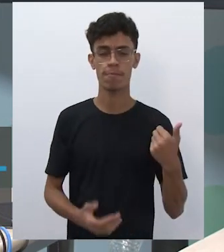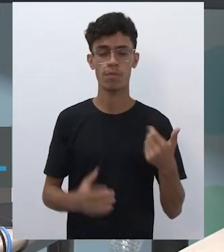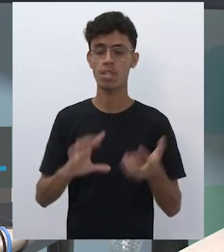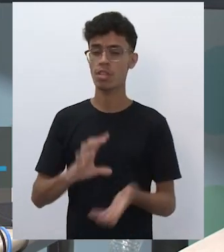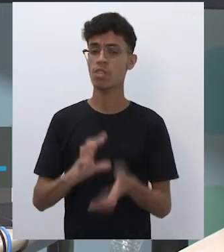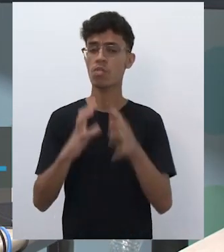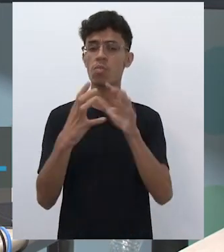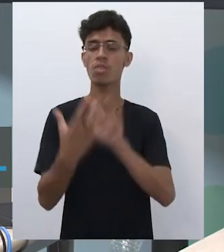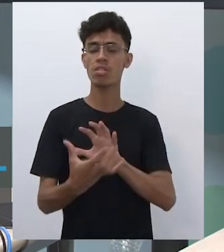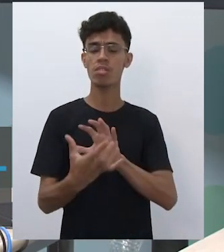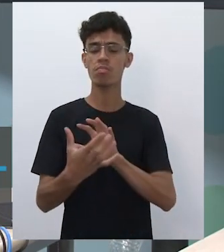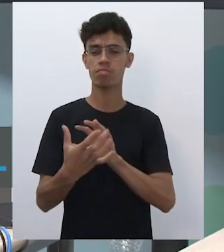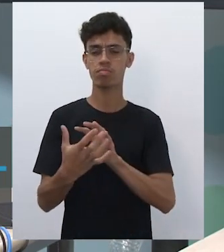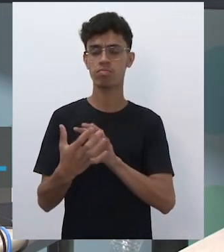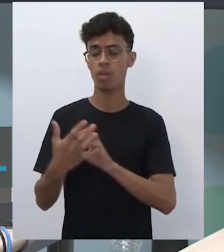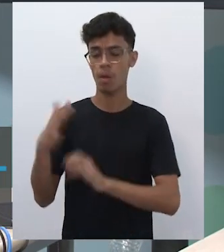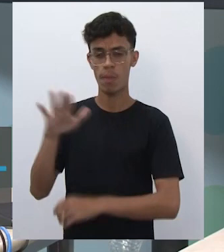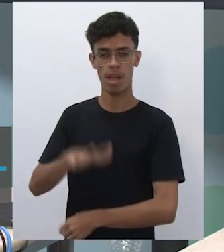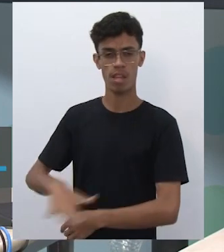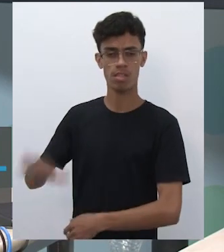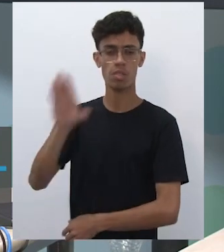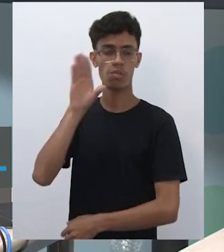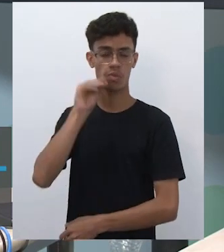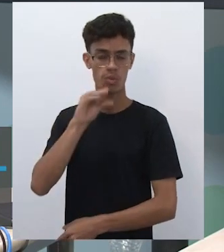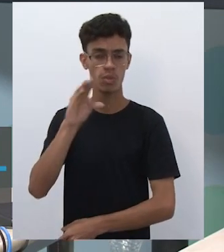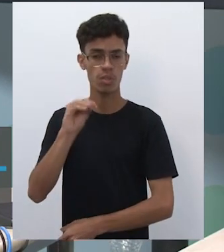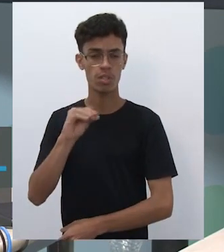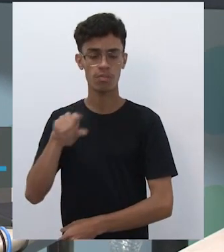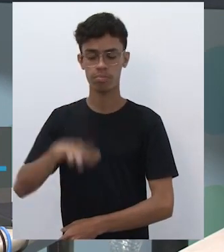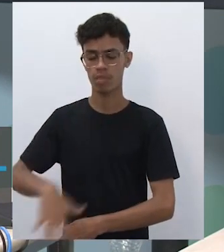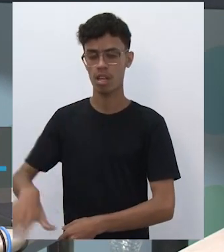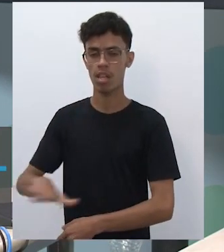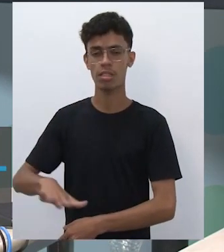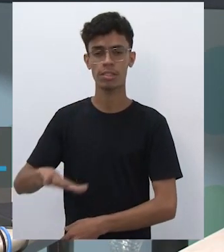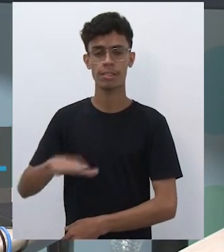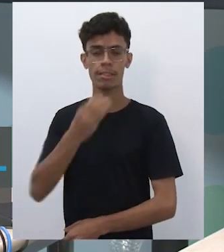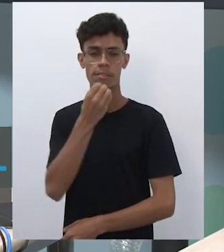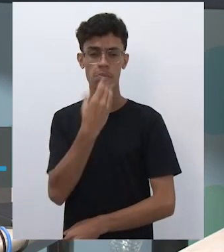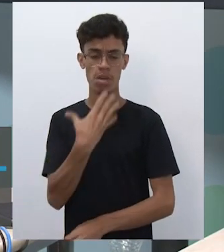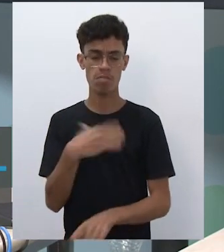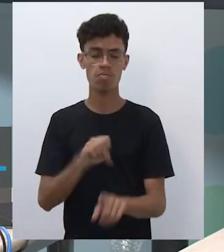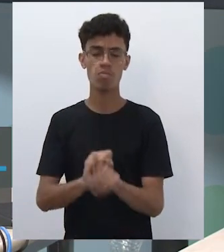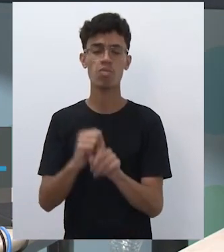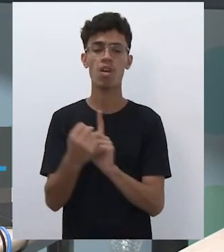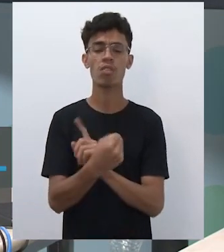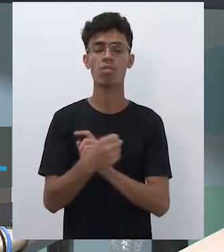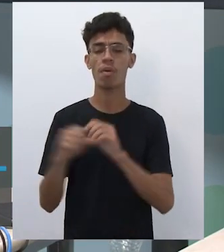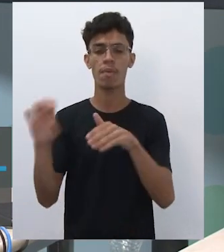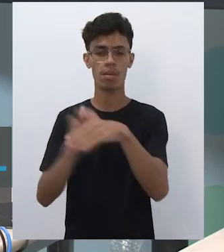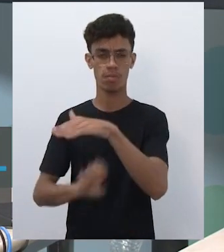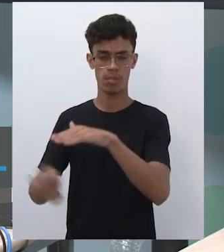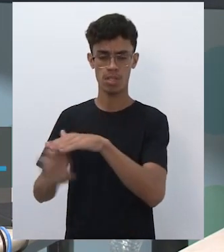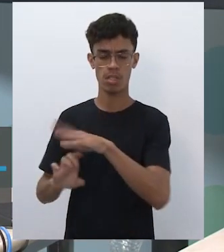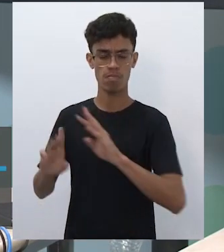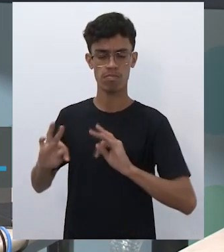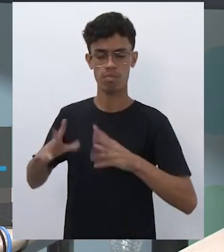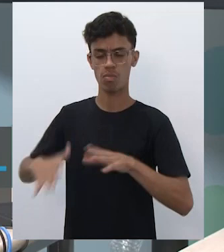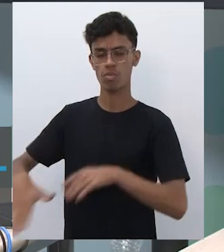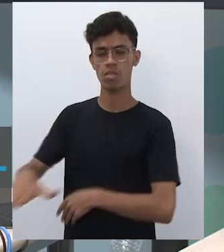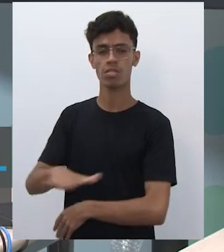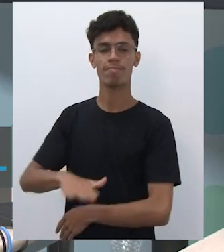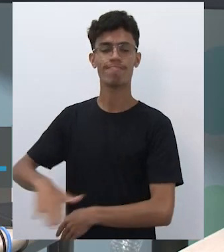a consciência para o funcionário, ele traz o bem social para a empresa. Então, todo mundo ali